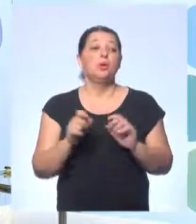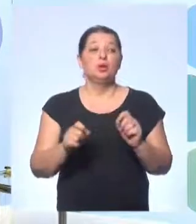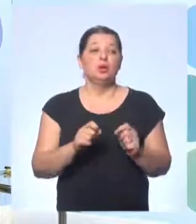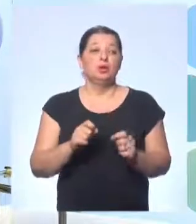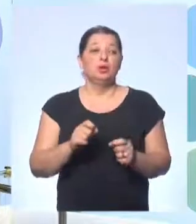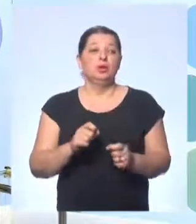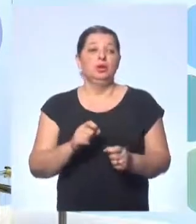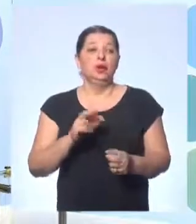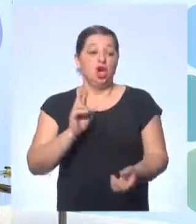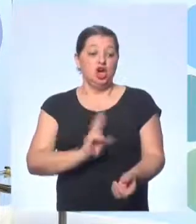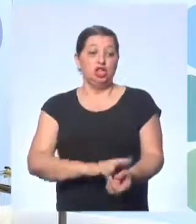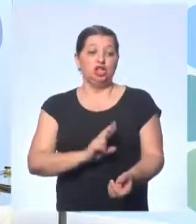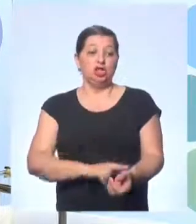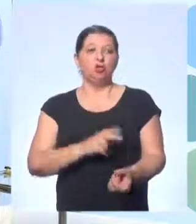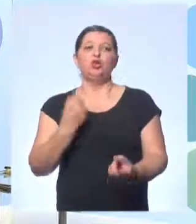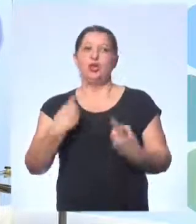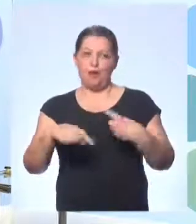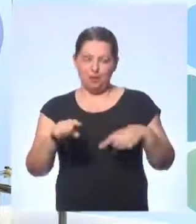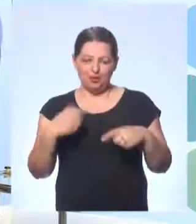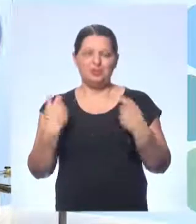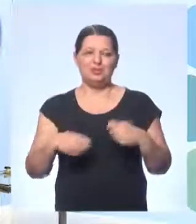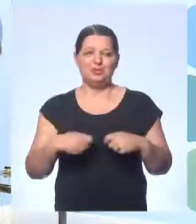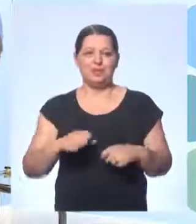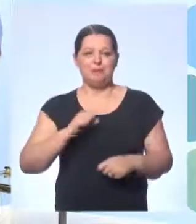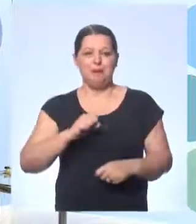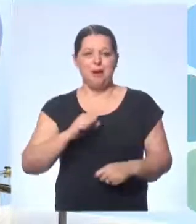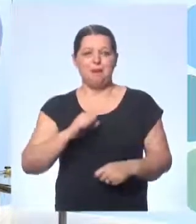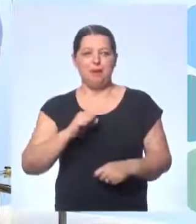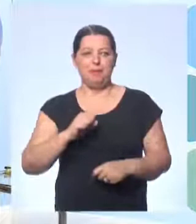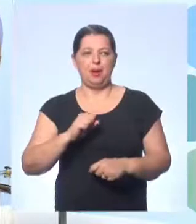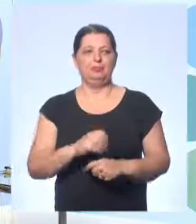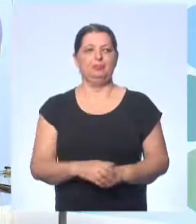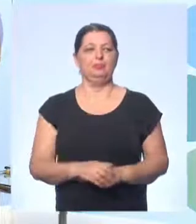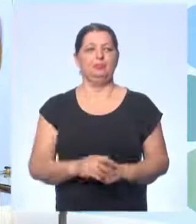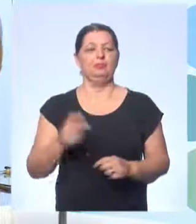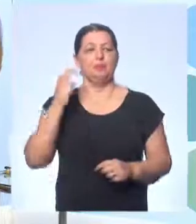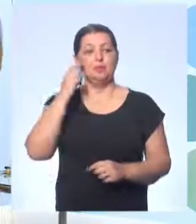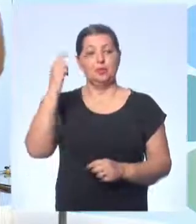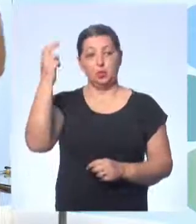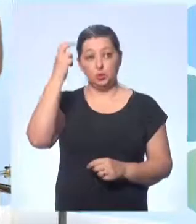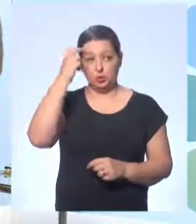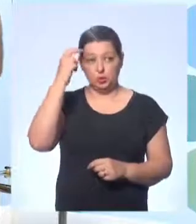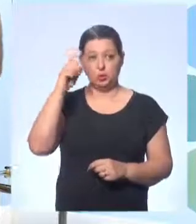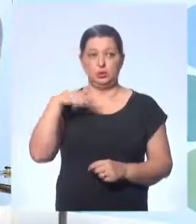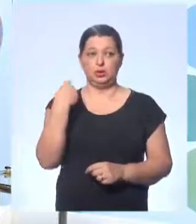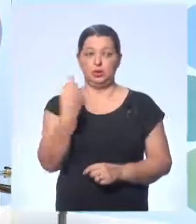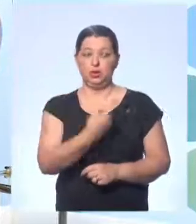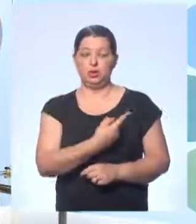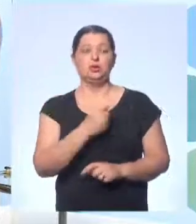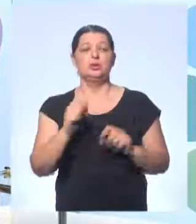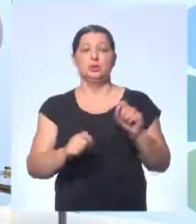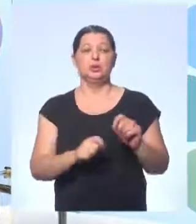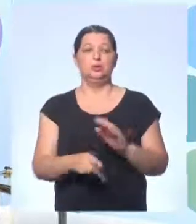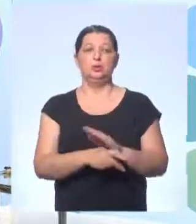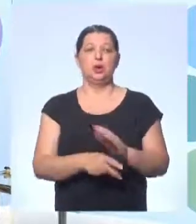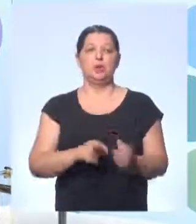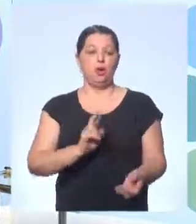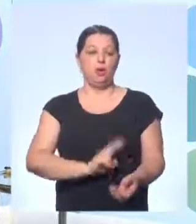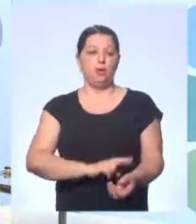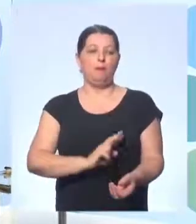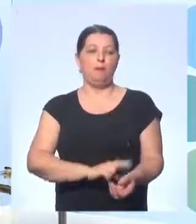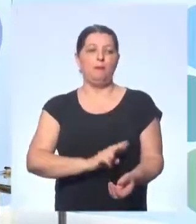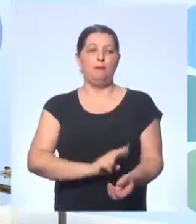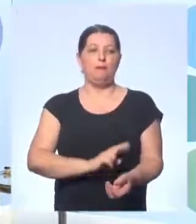ele é super importante. Então, por exemplo, aqui para nós, nessa cultura ocidental, a gente definiu o pulso como um ritmo que